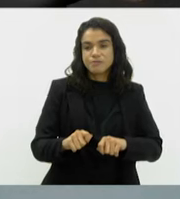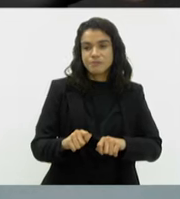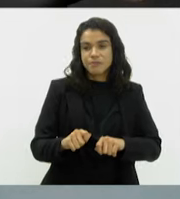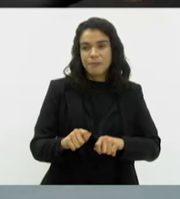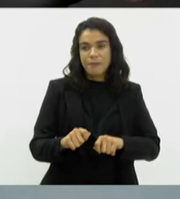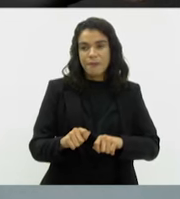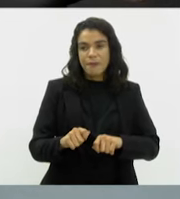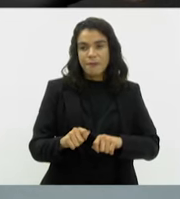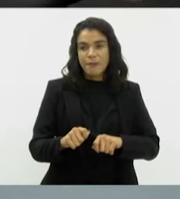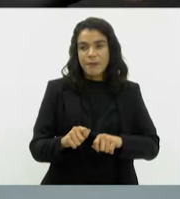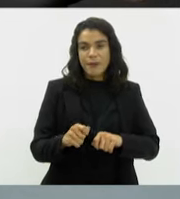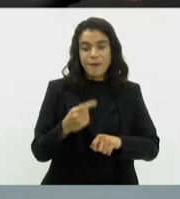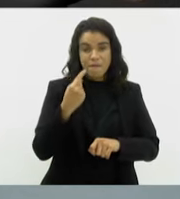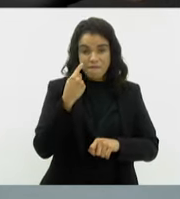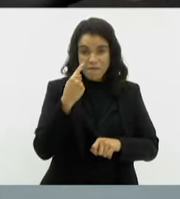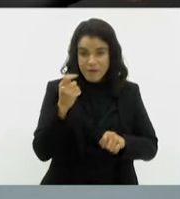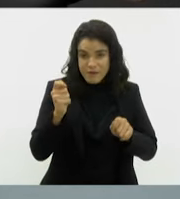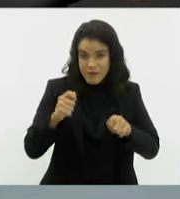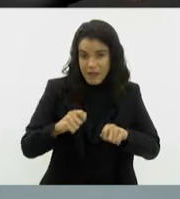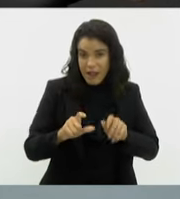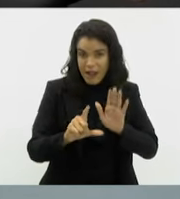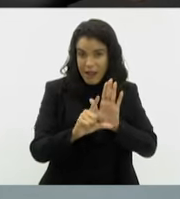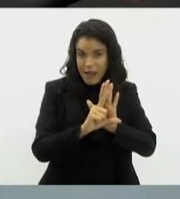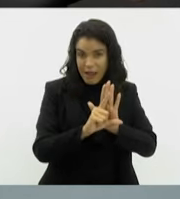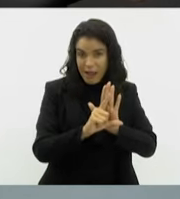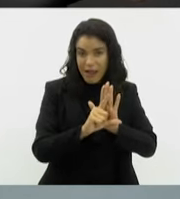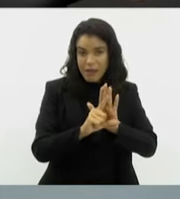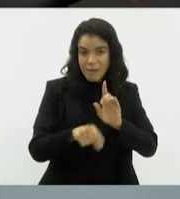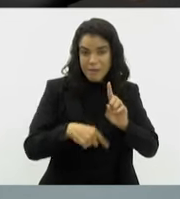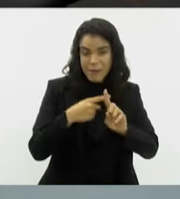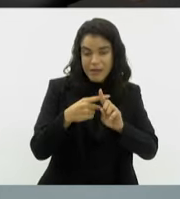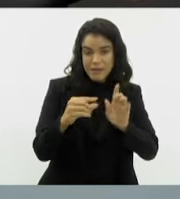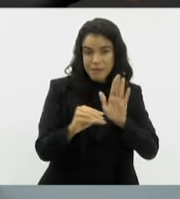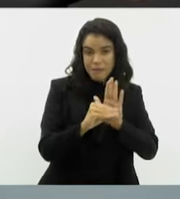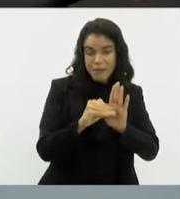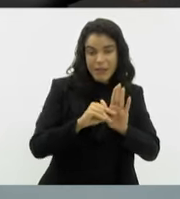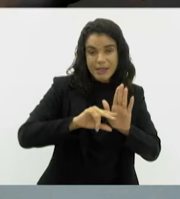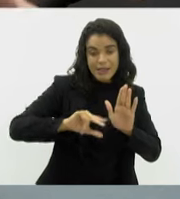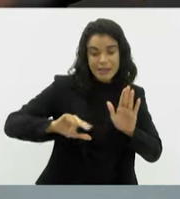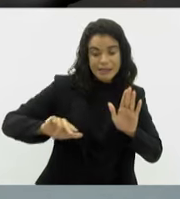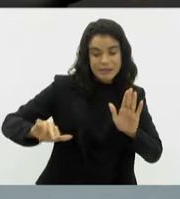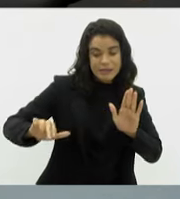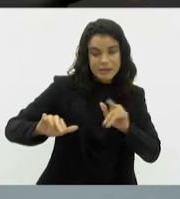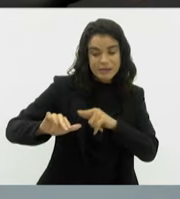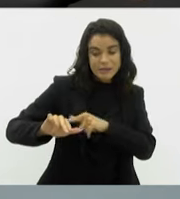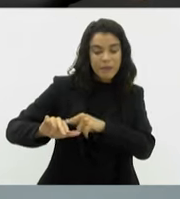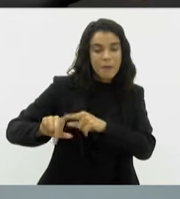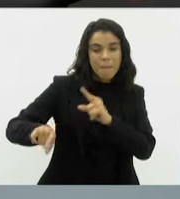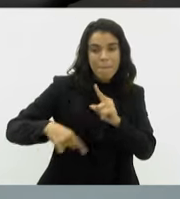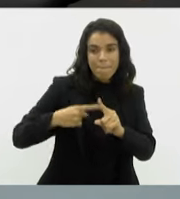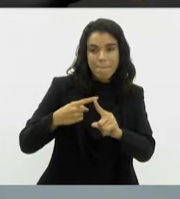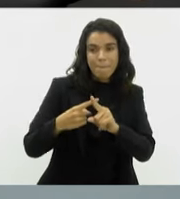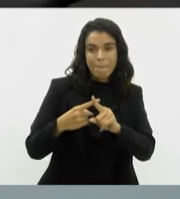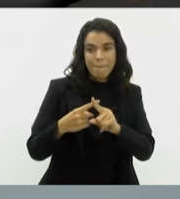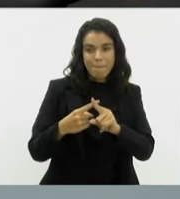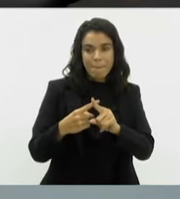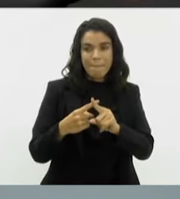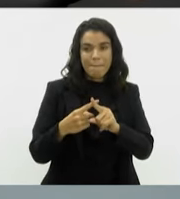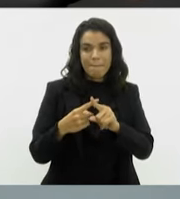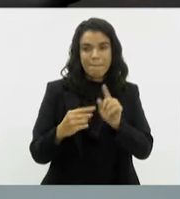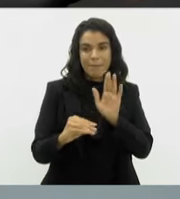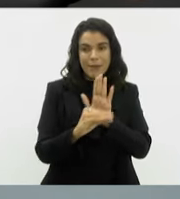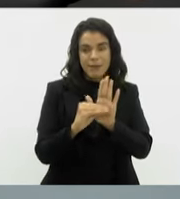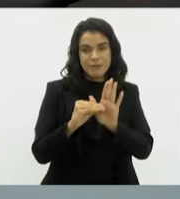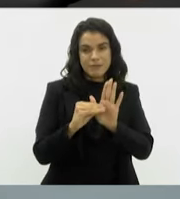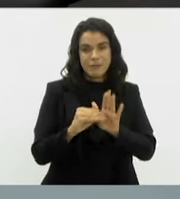de ser legalidade com emenda, ser legalidade com emendas, eu introduziria mais essa